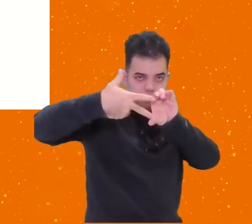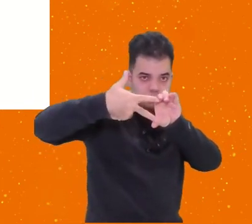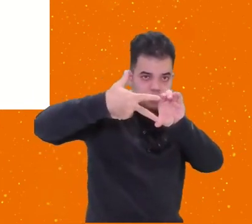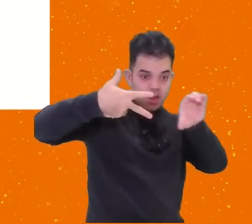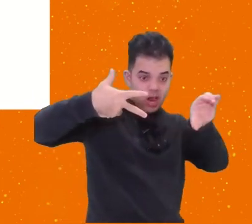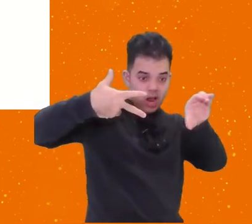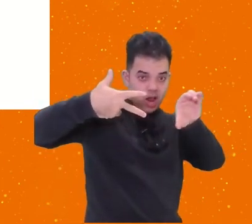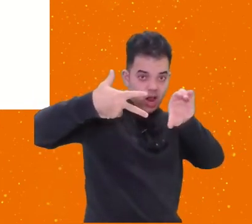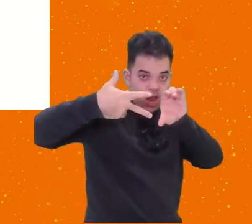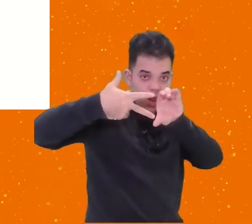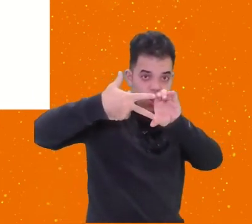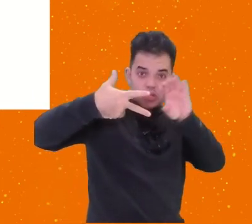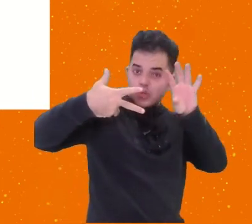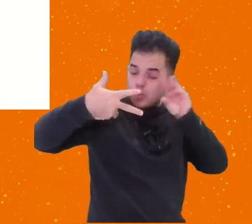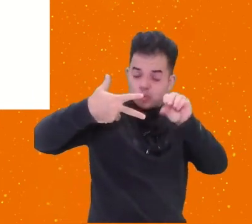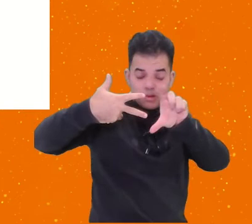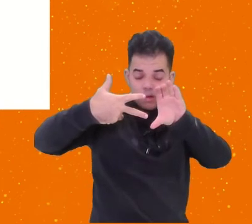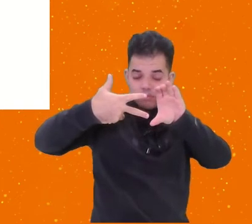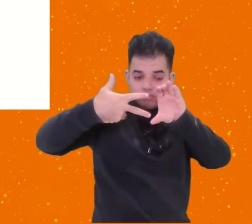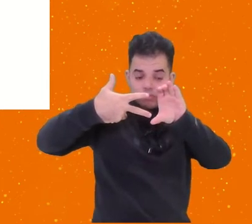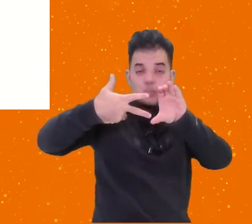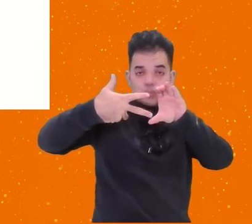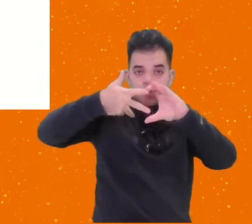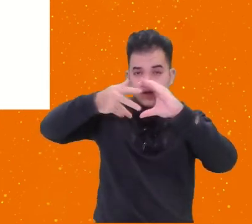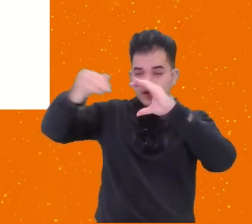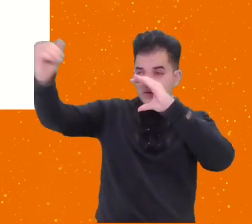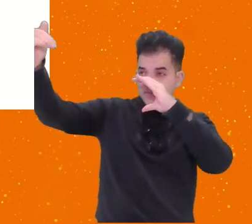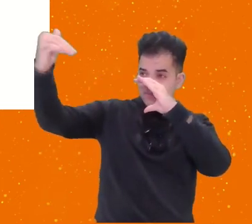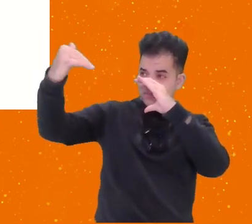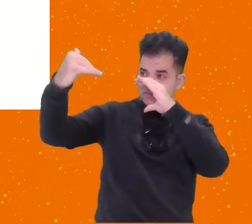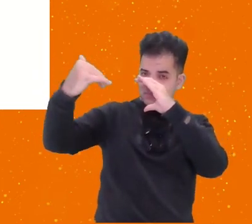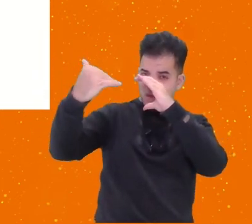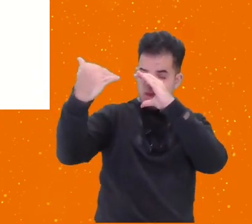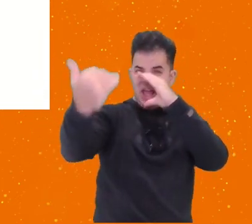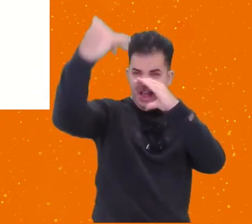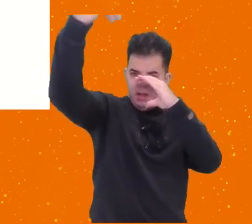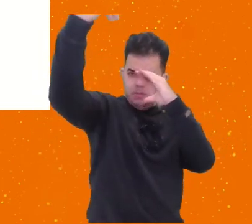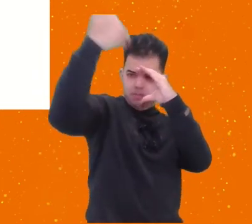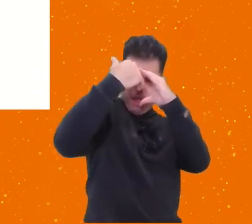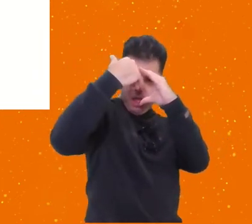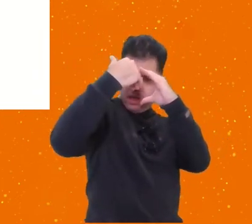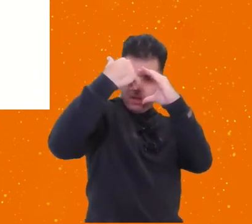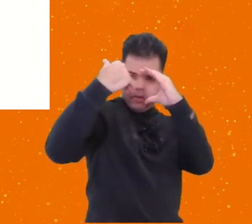raios entrarem quase na perpendicular. Os raios entrando quase na perpendicular, você já não tem